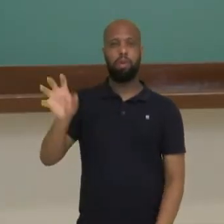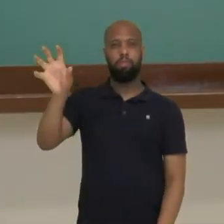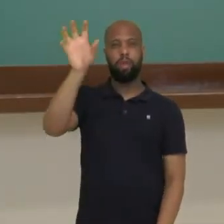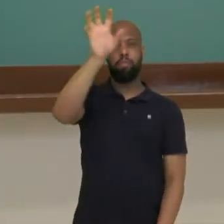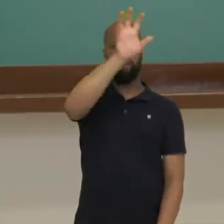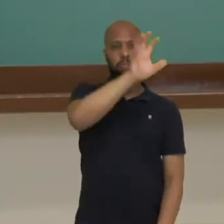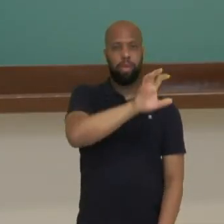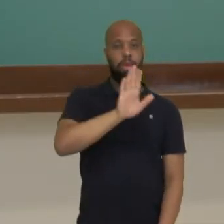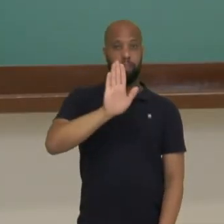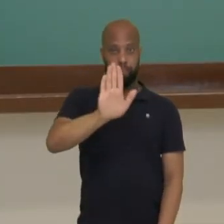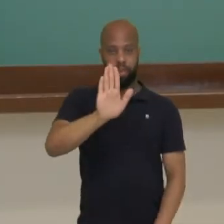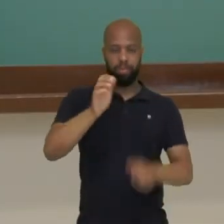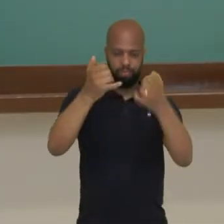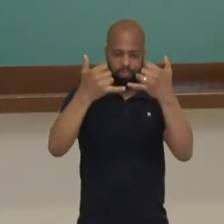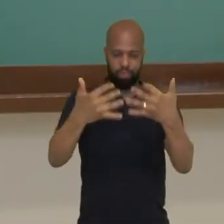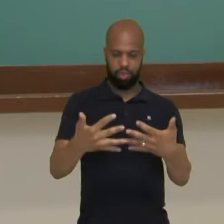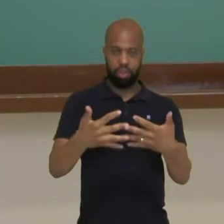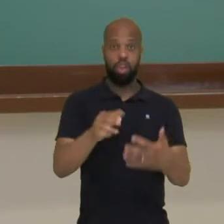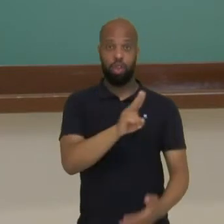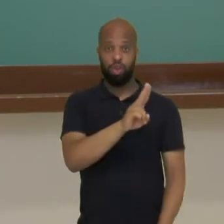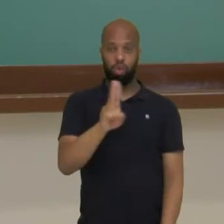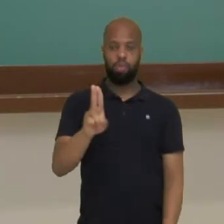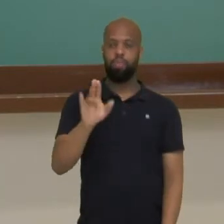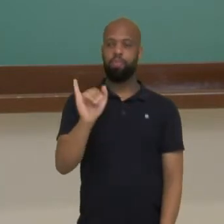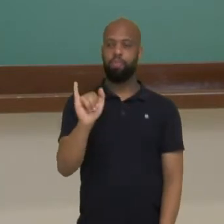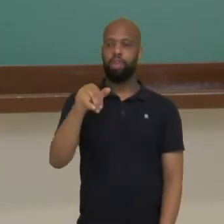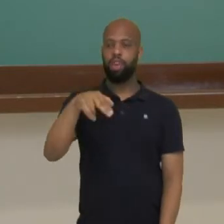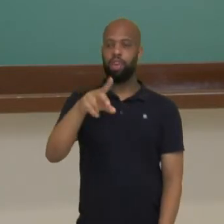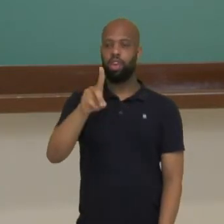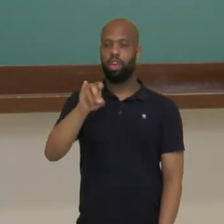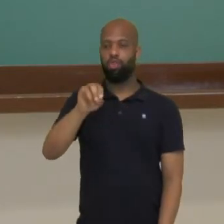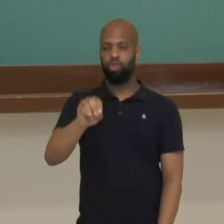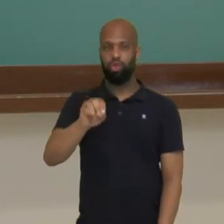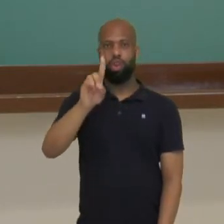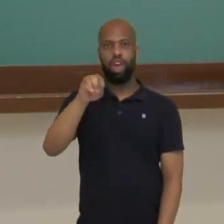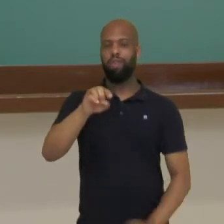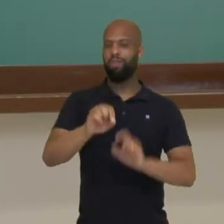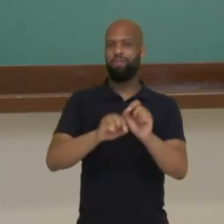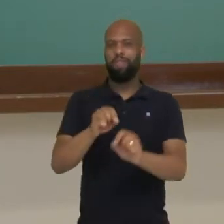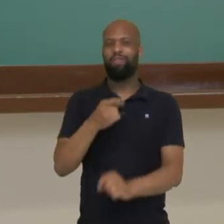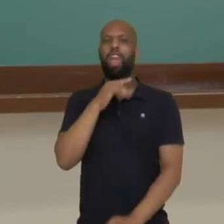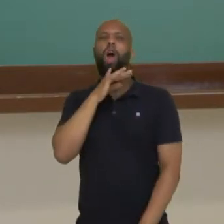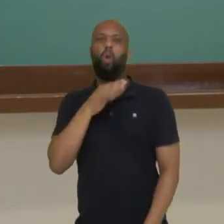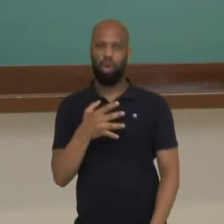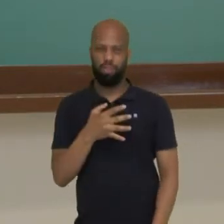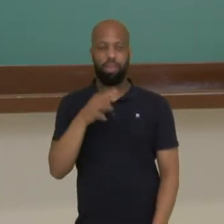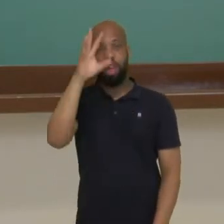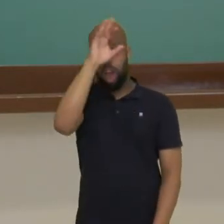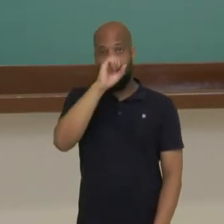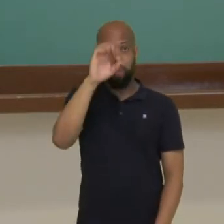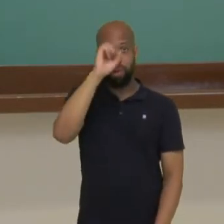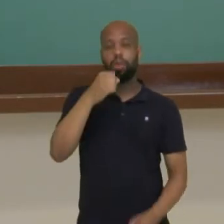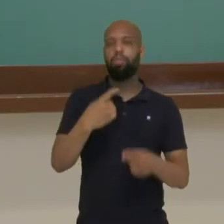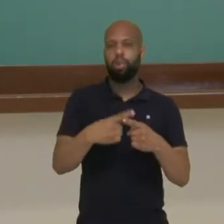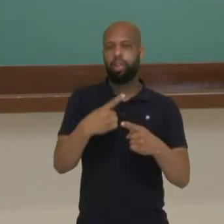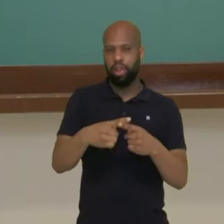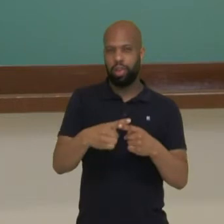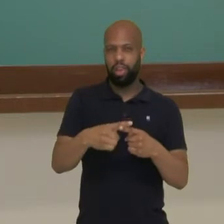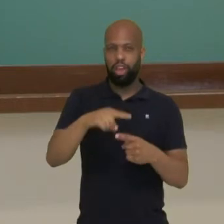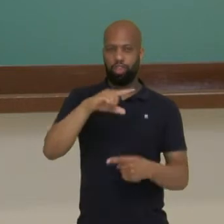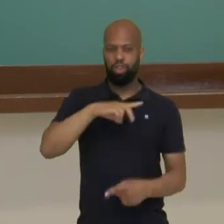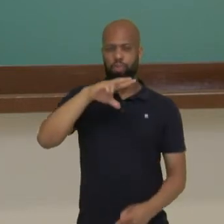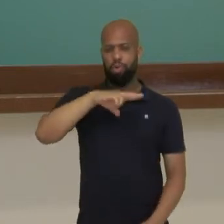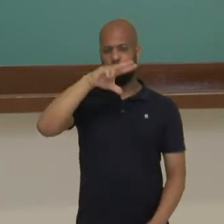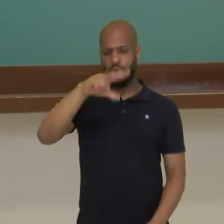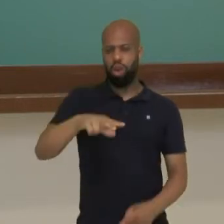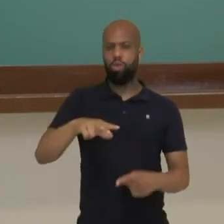abrir um parênteses. Esse nome índio é um nome pejorativo, que aprendemos que os portugueses se perderam dando a volta na